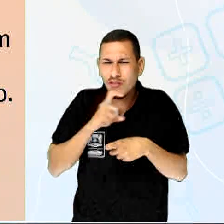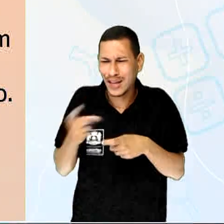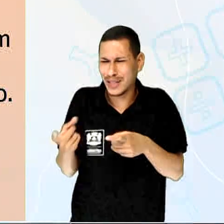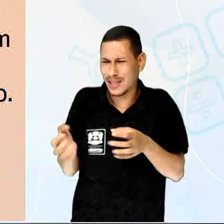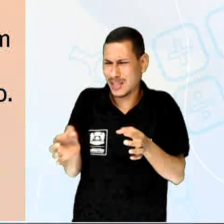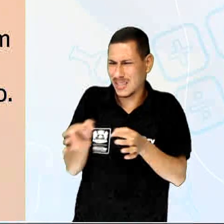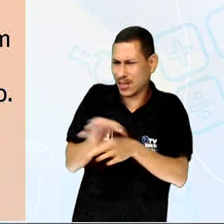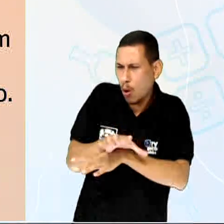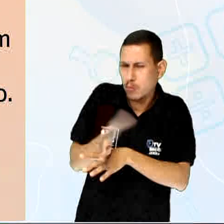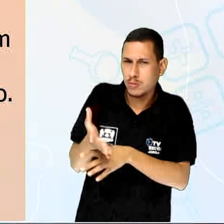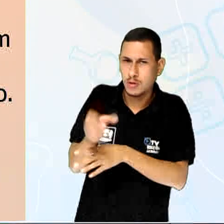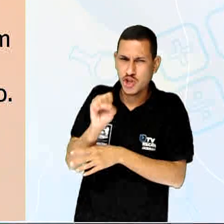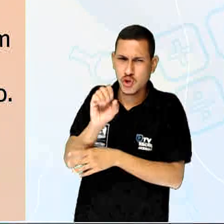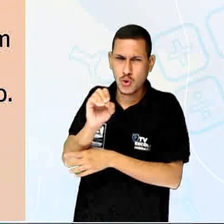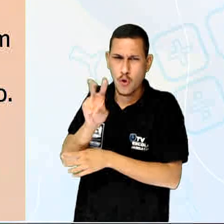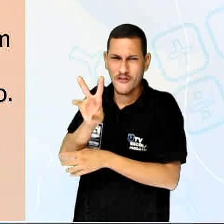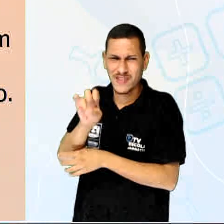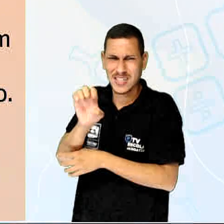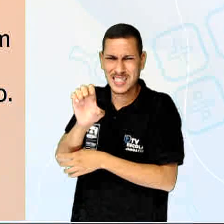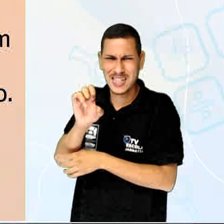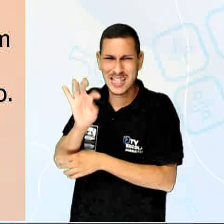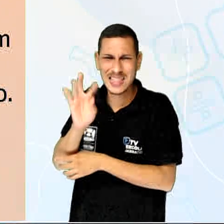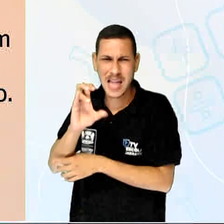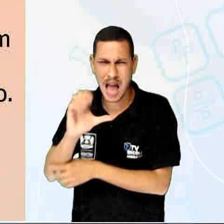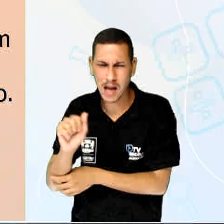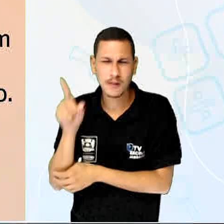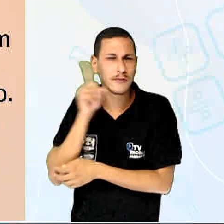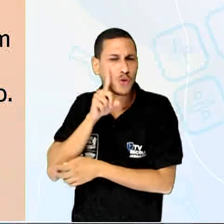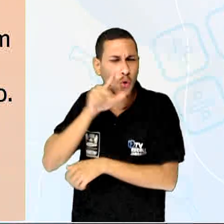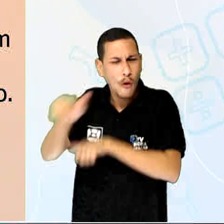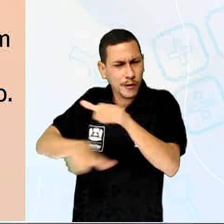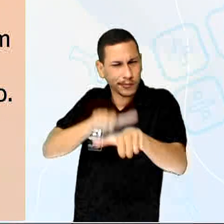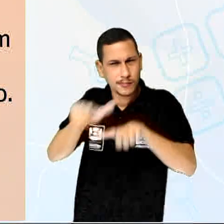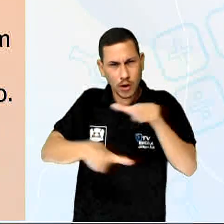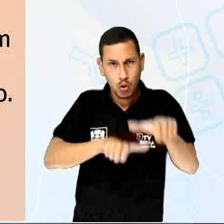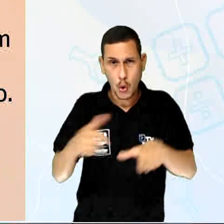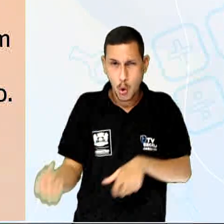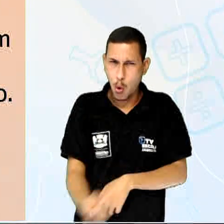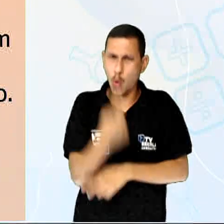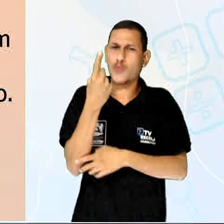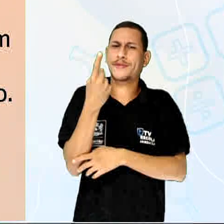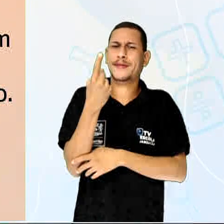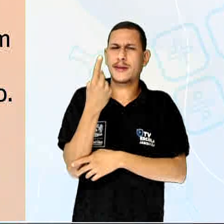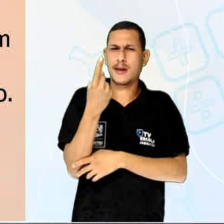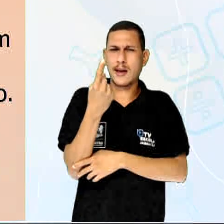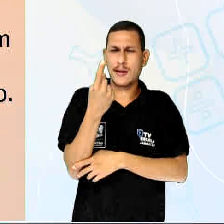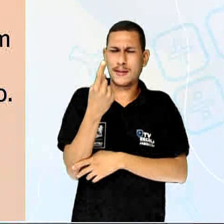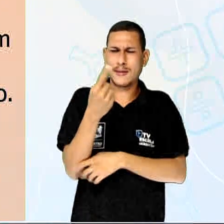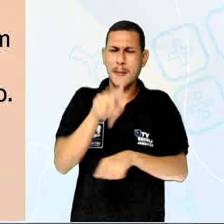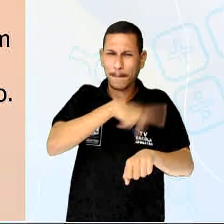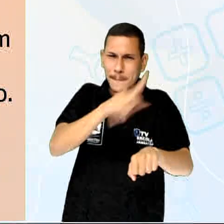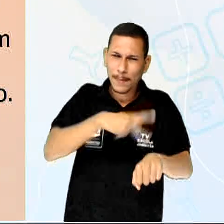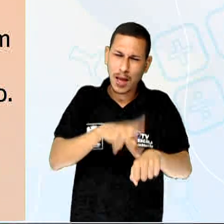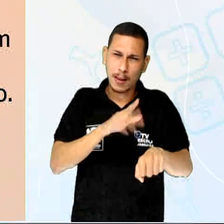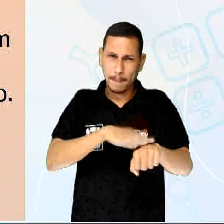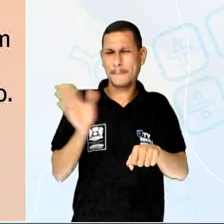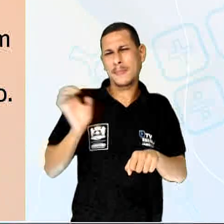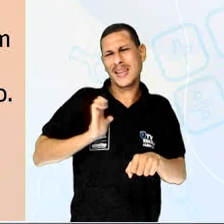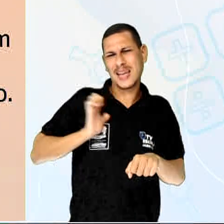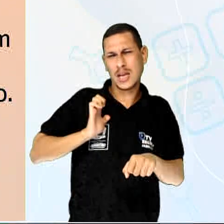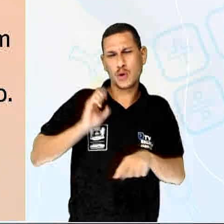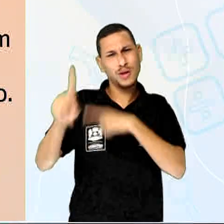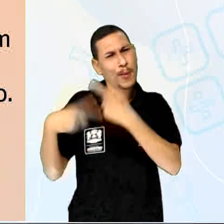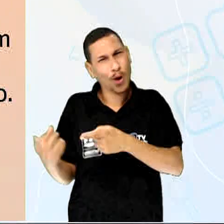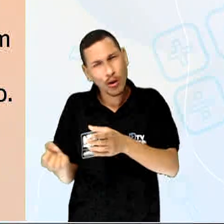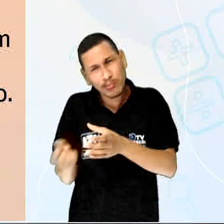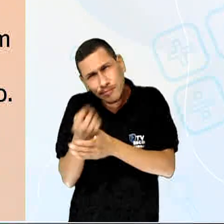bloco soviético, os Estados Unidos passaram a ser a única superpotência. Recentemente, nas 2 últimas décadas, surgiu a